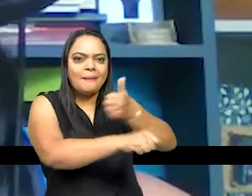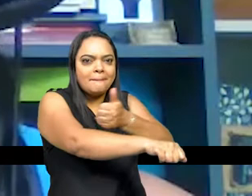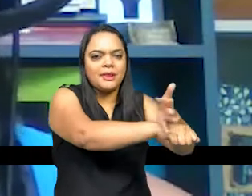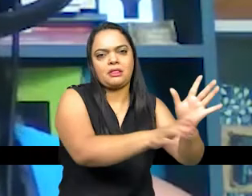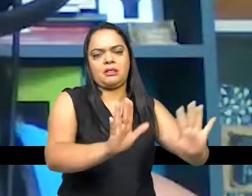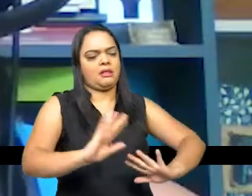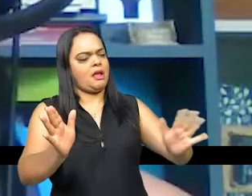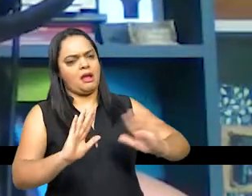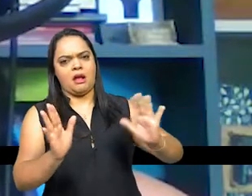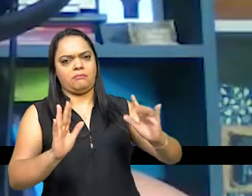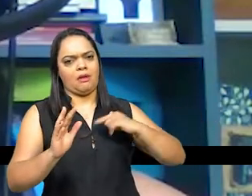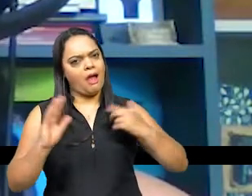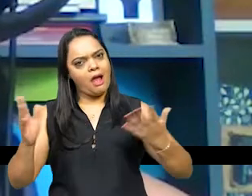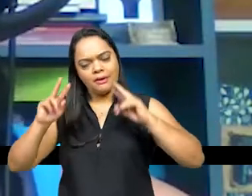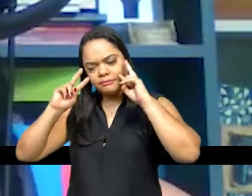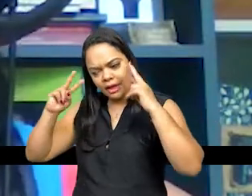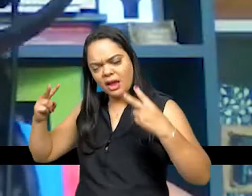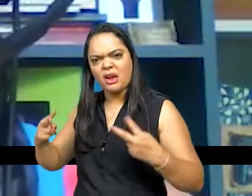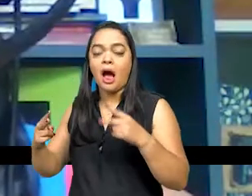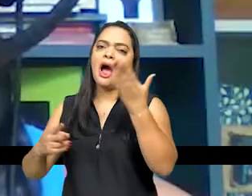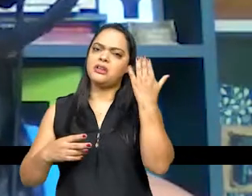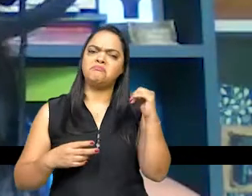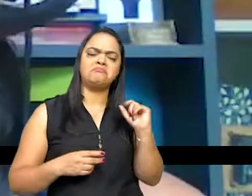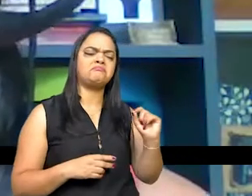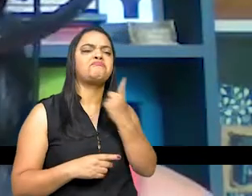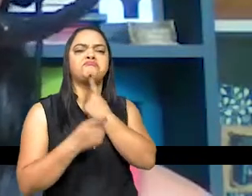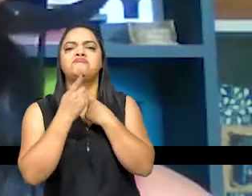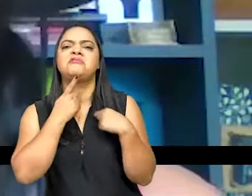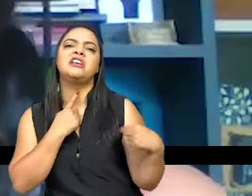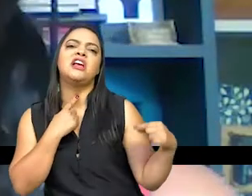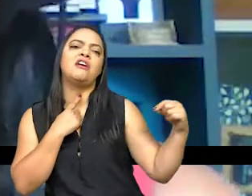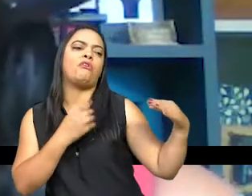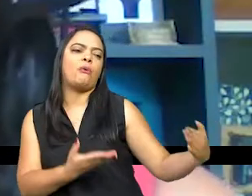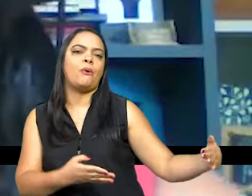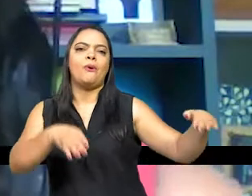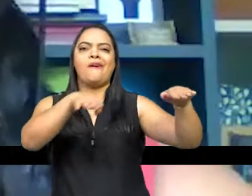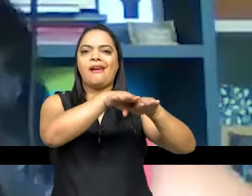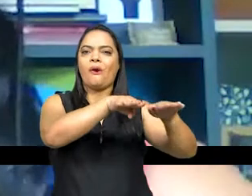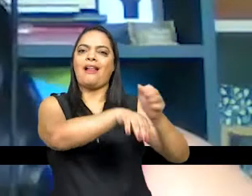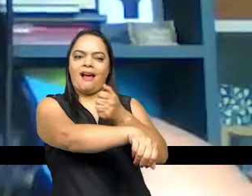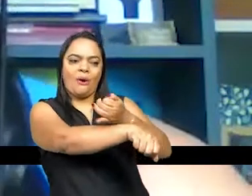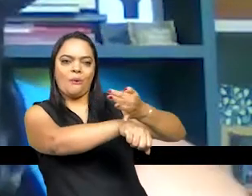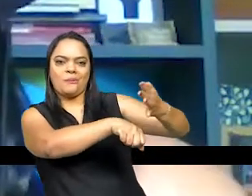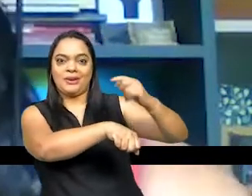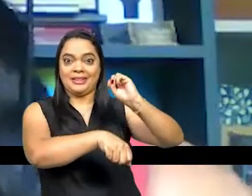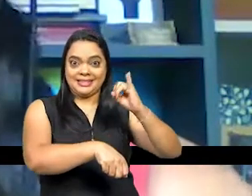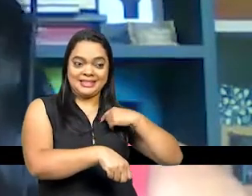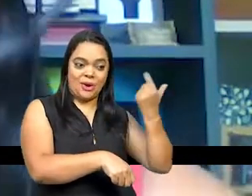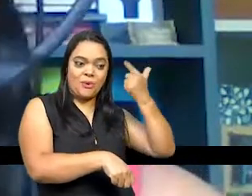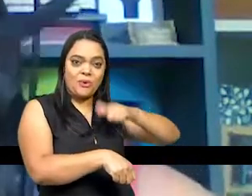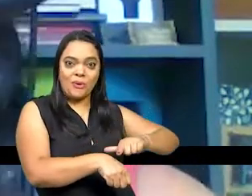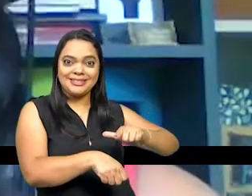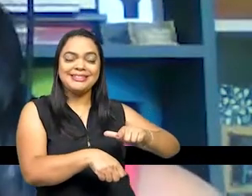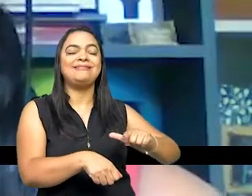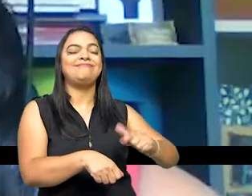havia um status que se desejava e que se desejava porque se sabia que se eu chegasse lá, minha vida ia ser